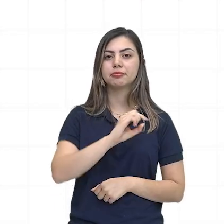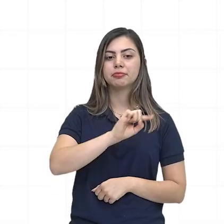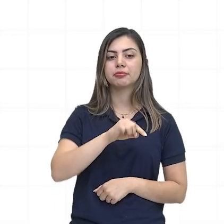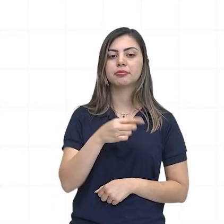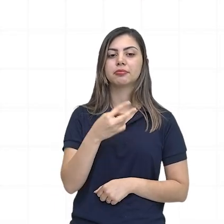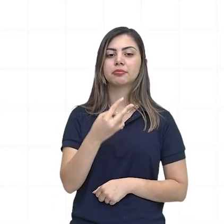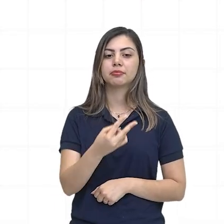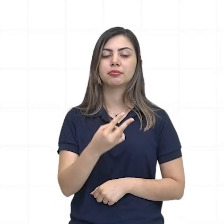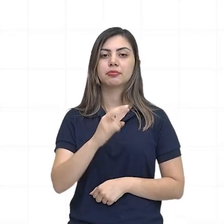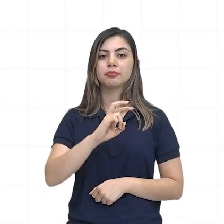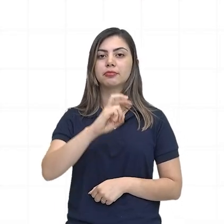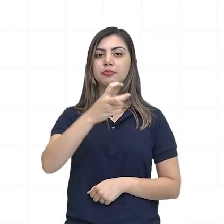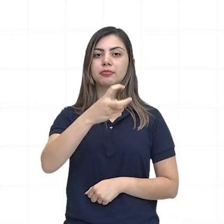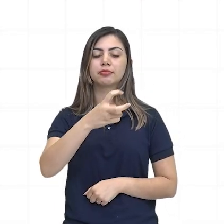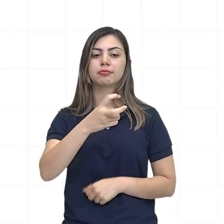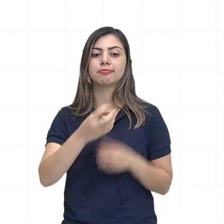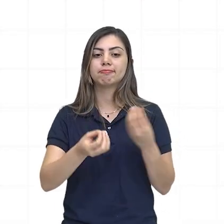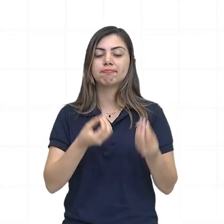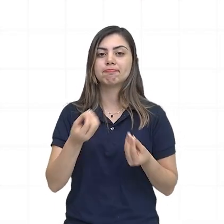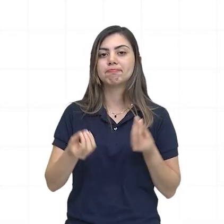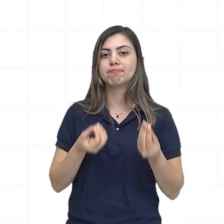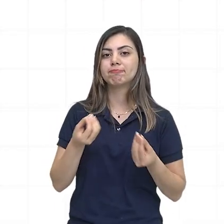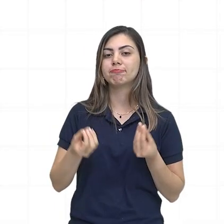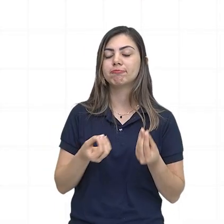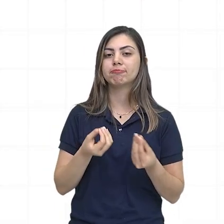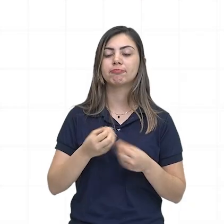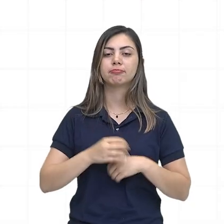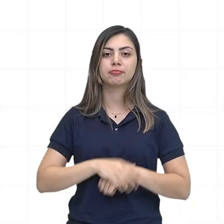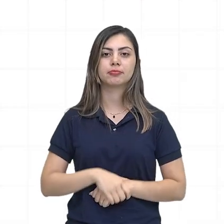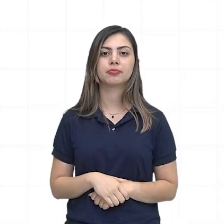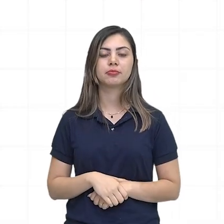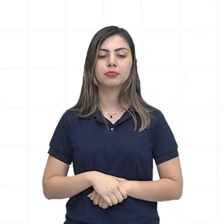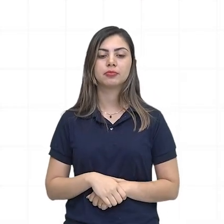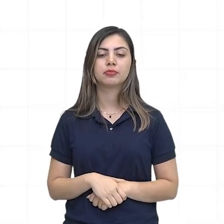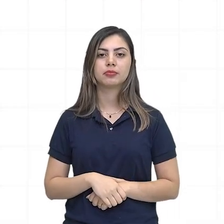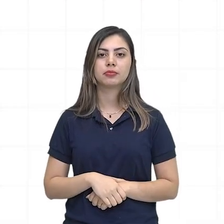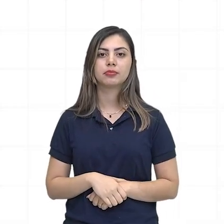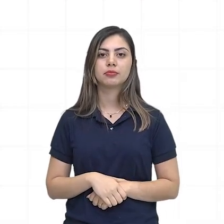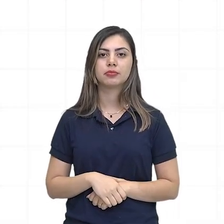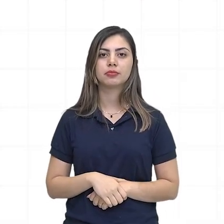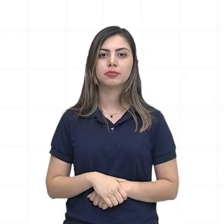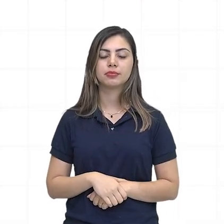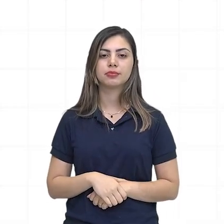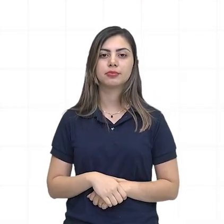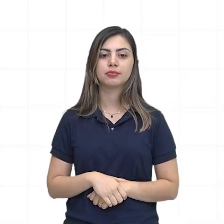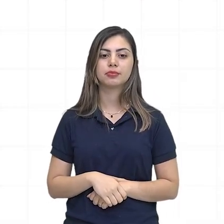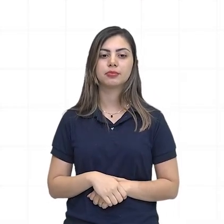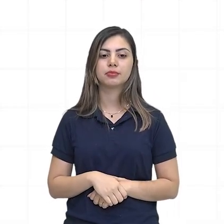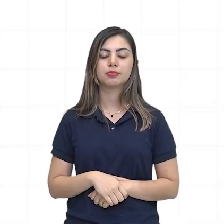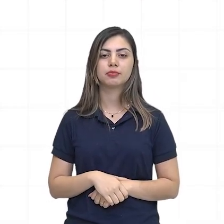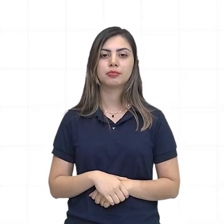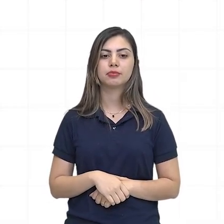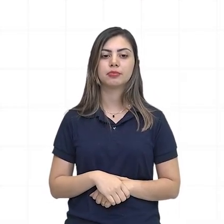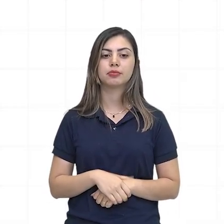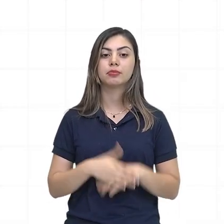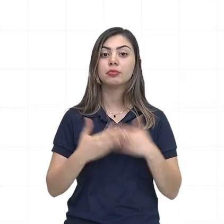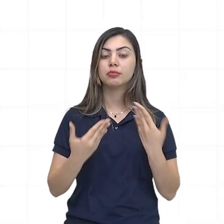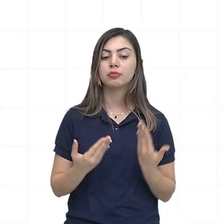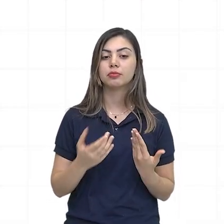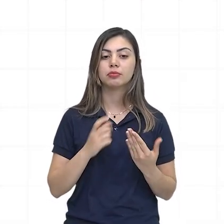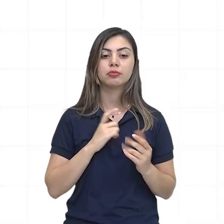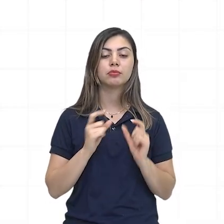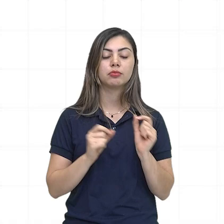0,2 elevado à quinta potência. Quem é o expoente?